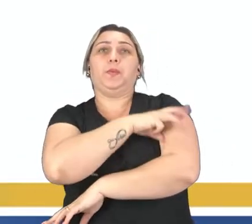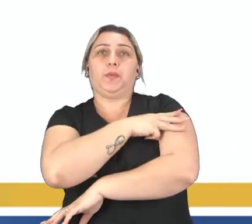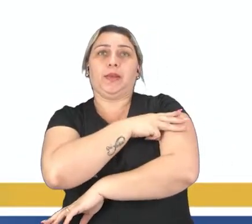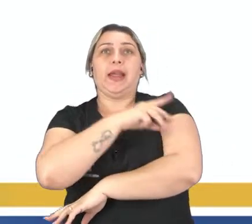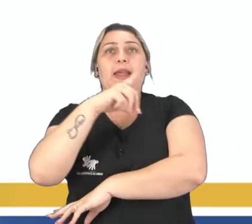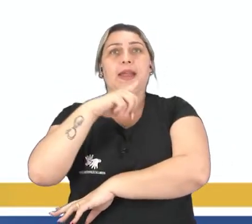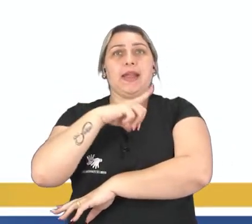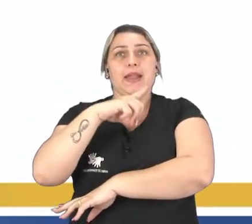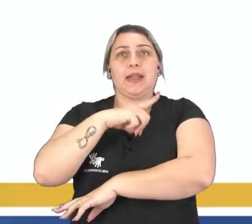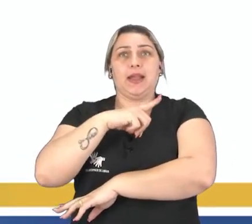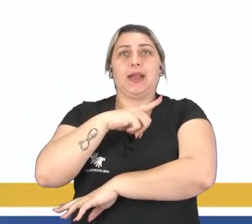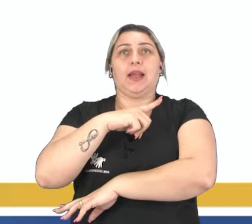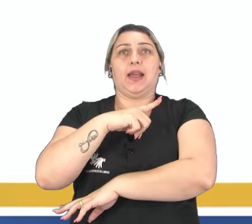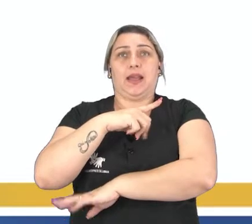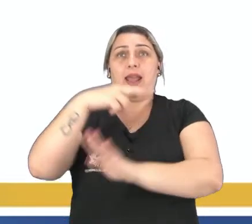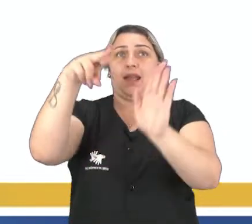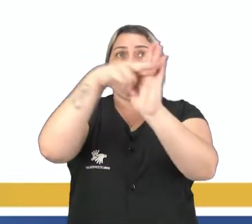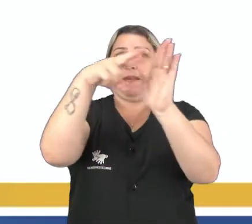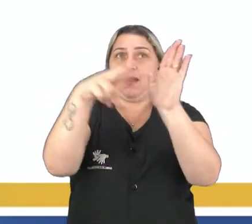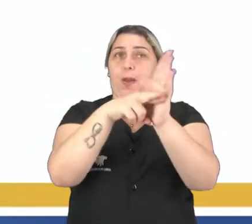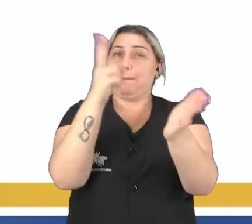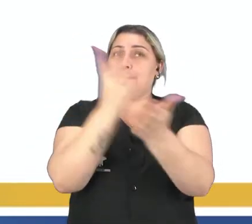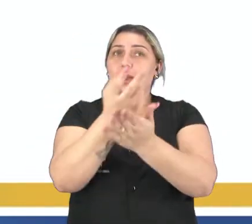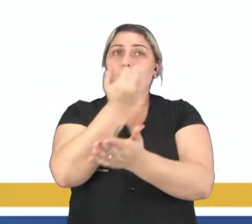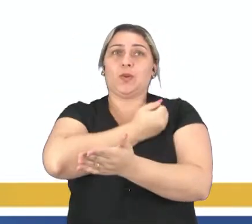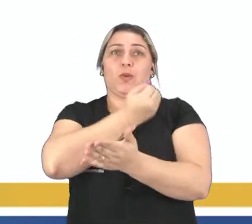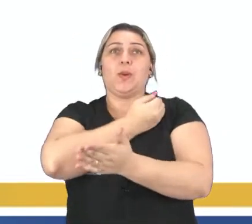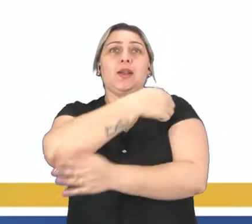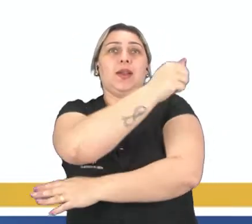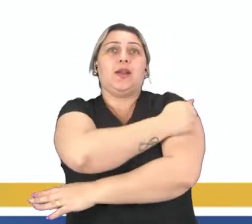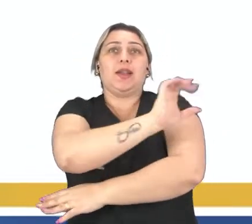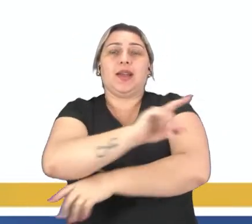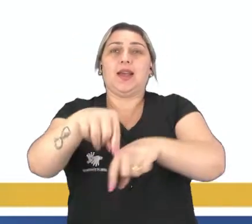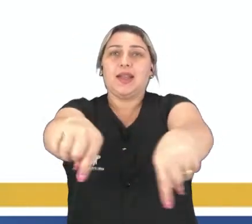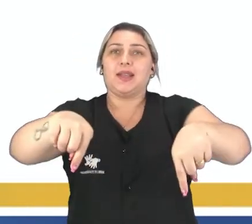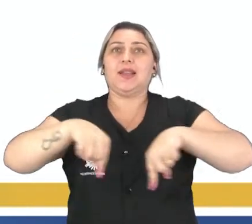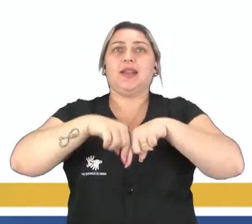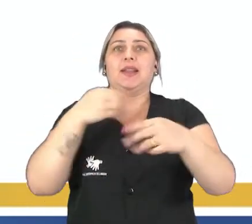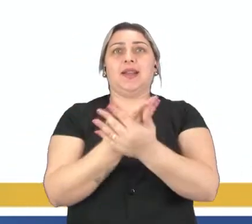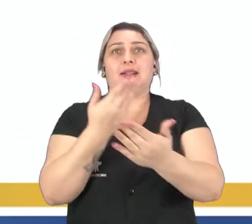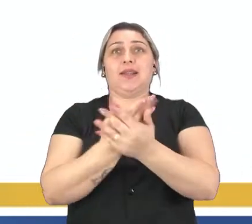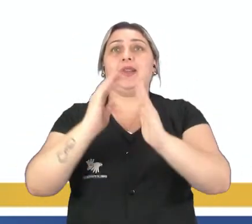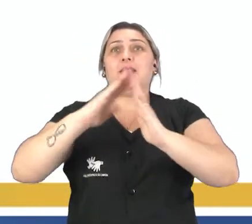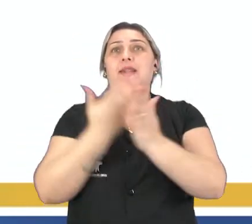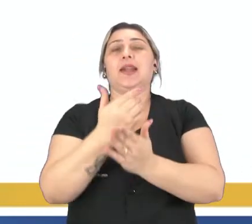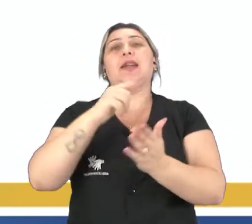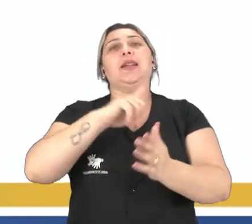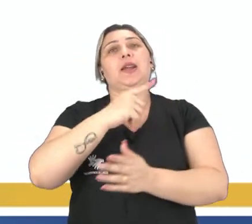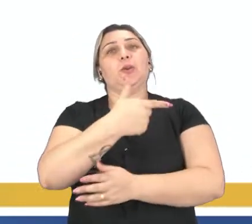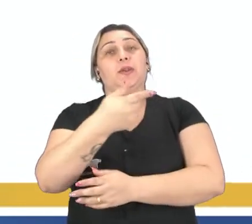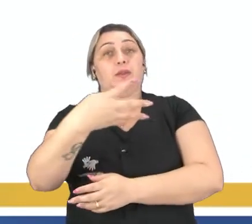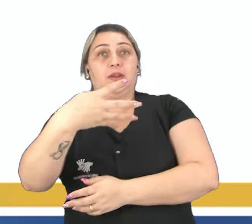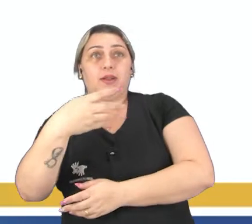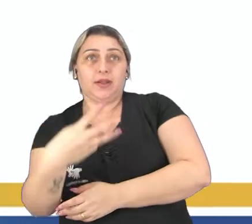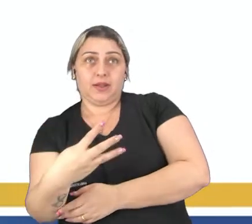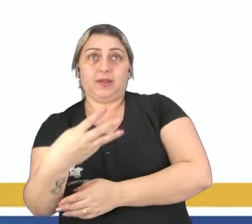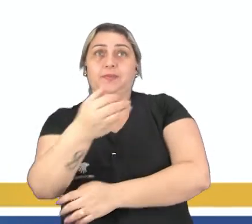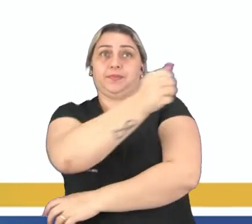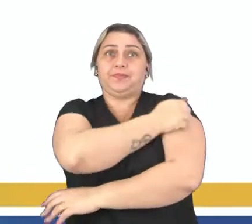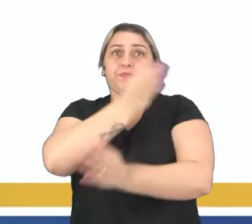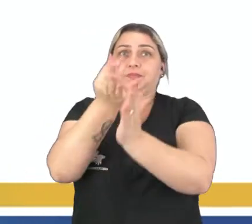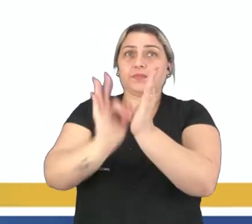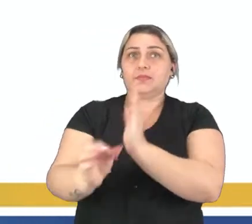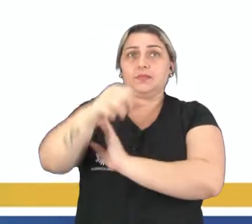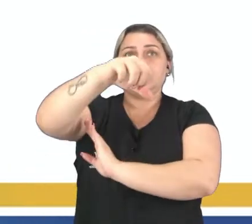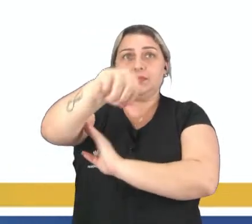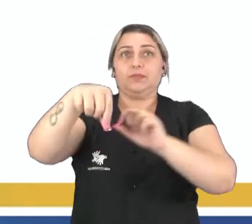fundamental tem como norma colocar o mesmo número de alunos em cada classe. Essa escola tem 243 alunos matriculados